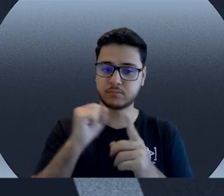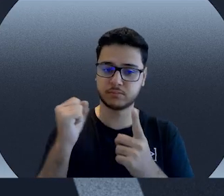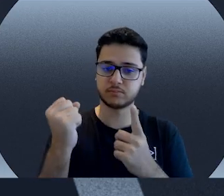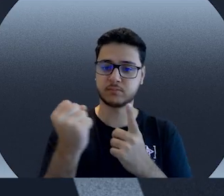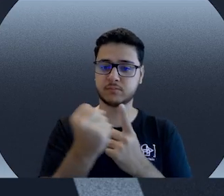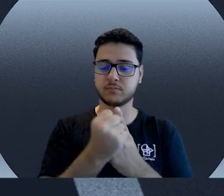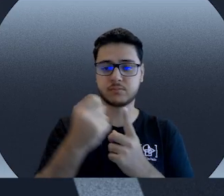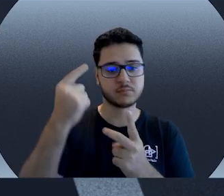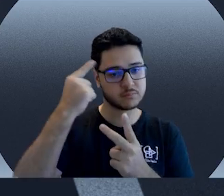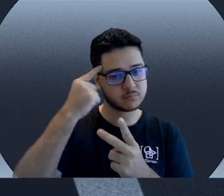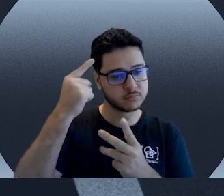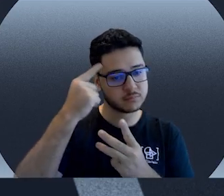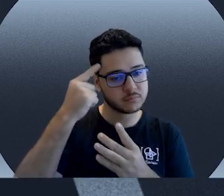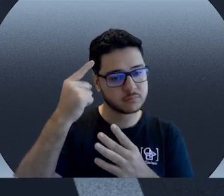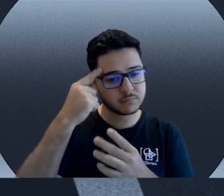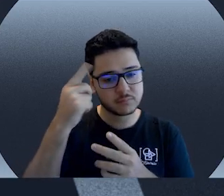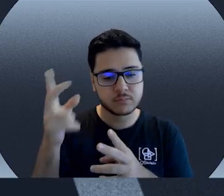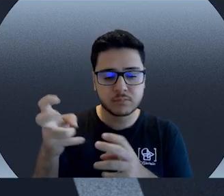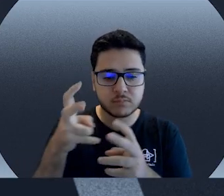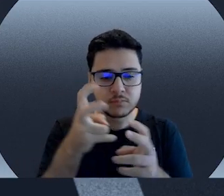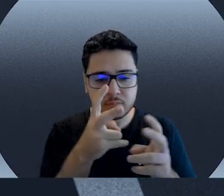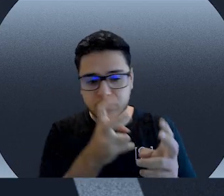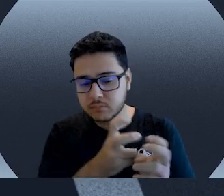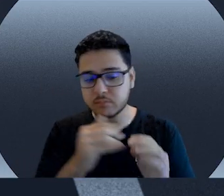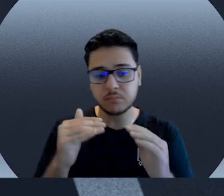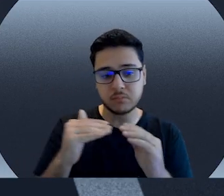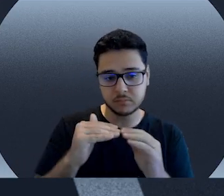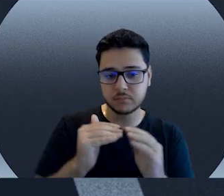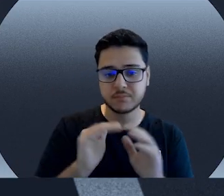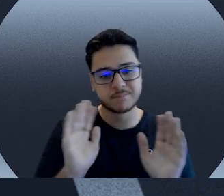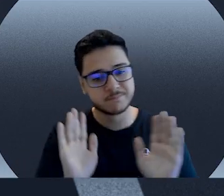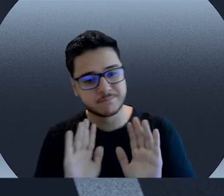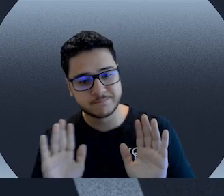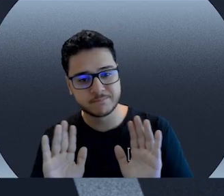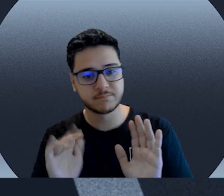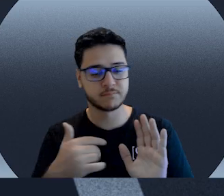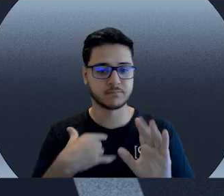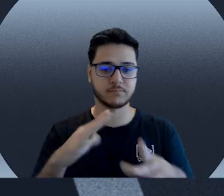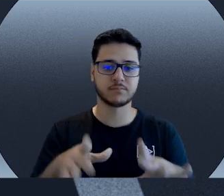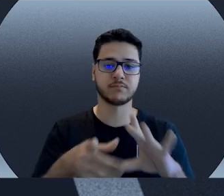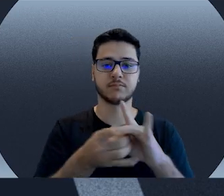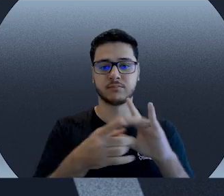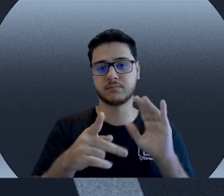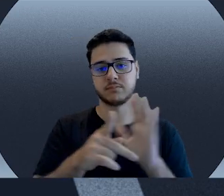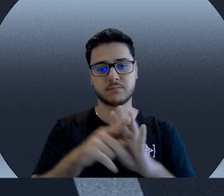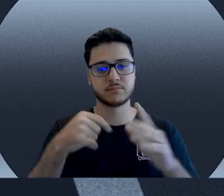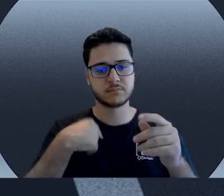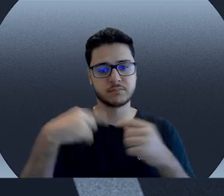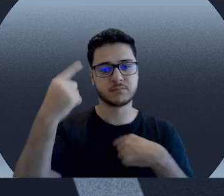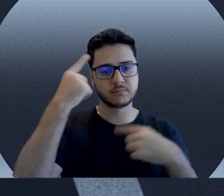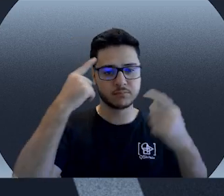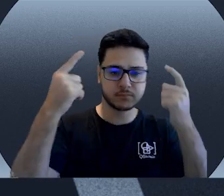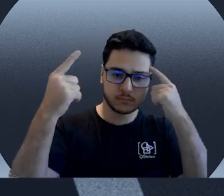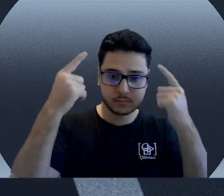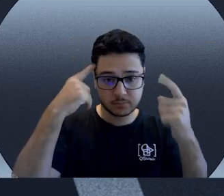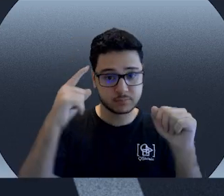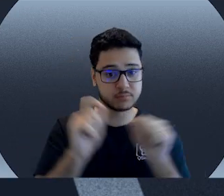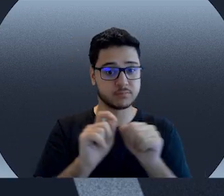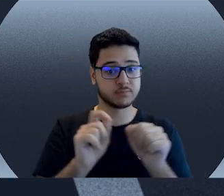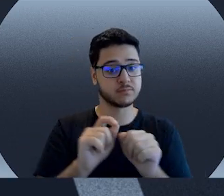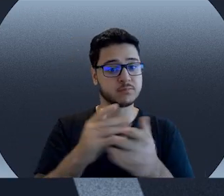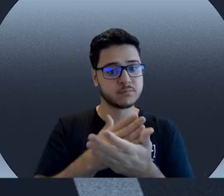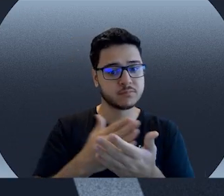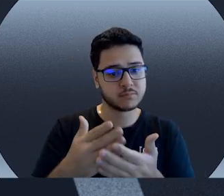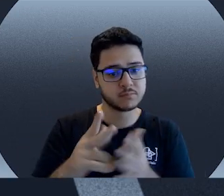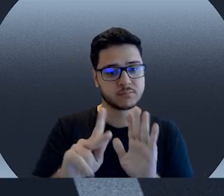social pensamentos ideológicos dele que ele concordava. Então, assim, inserções em circuitos ideológicos, feito a partir